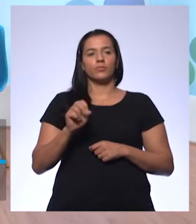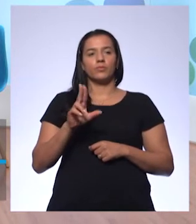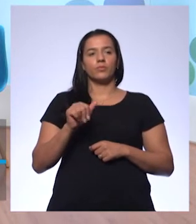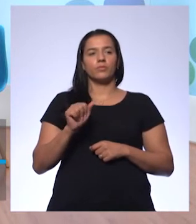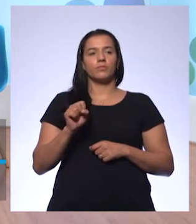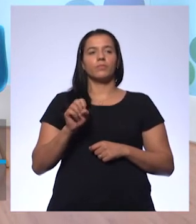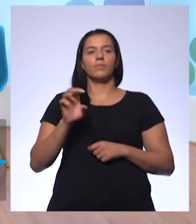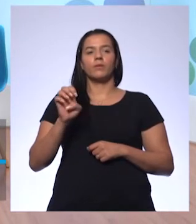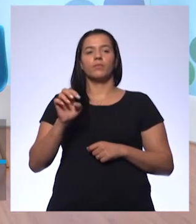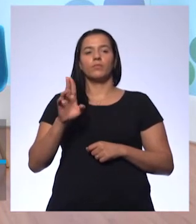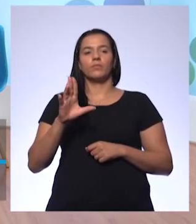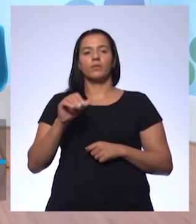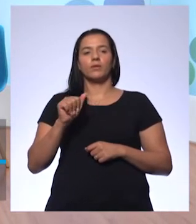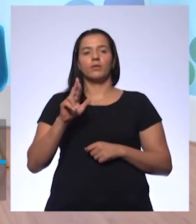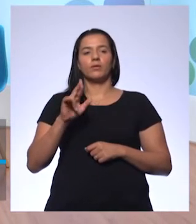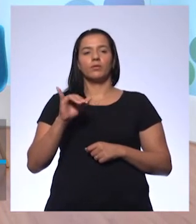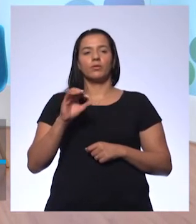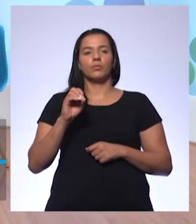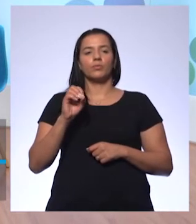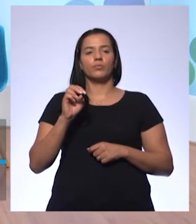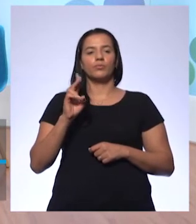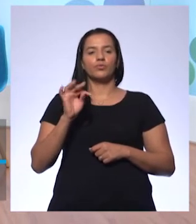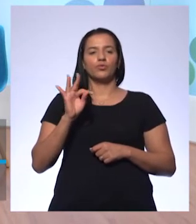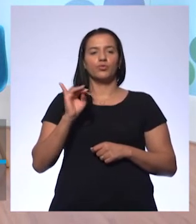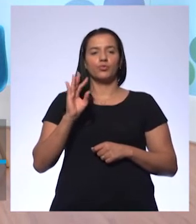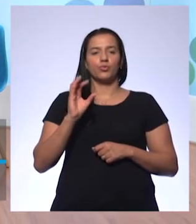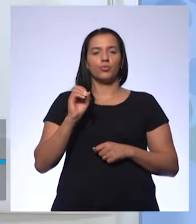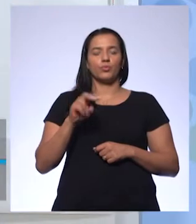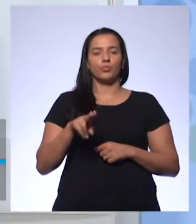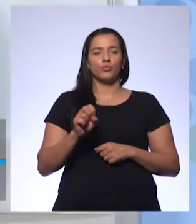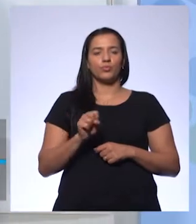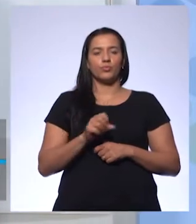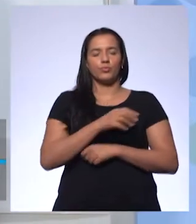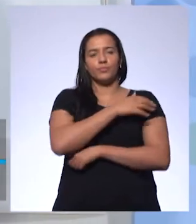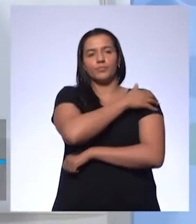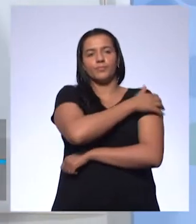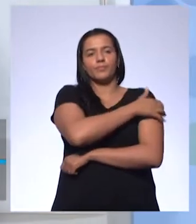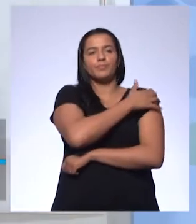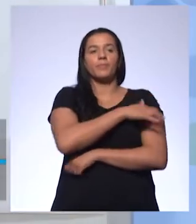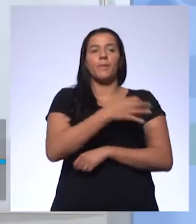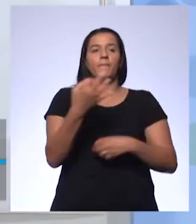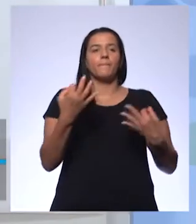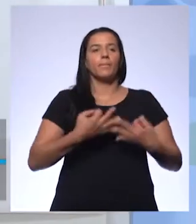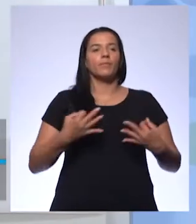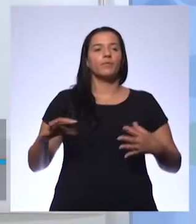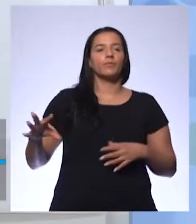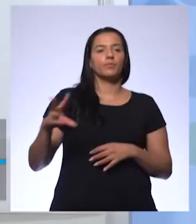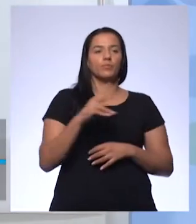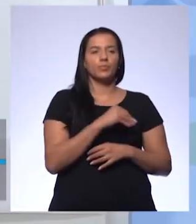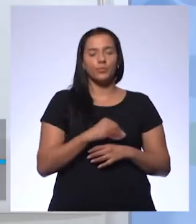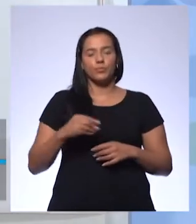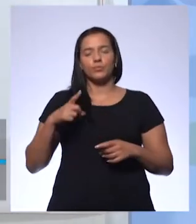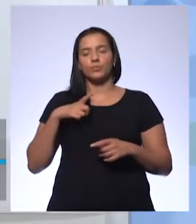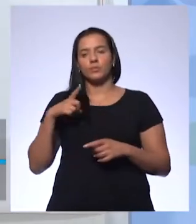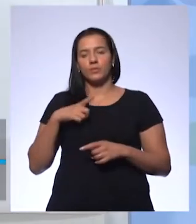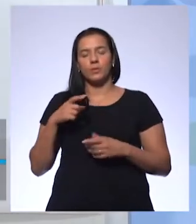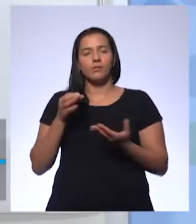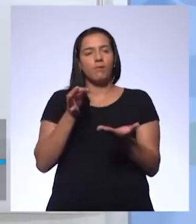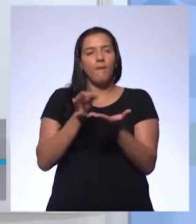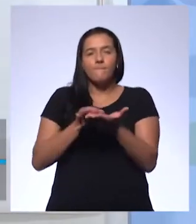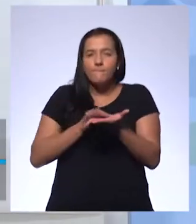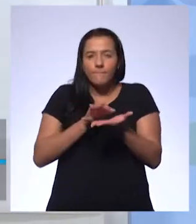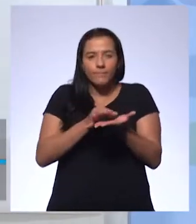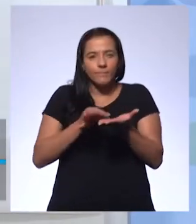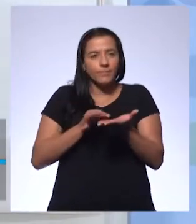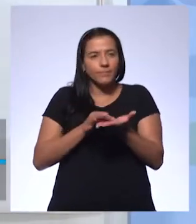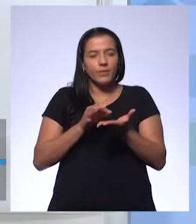perfeito. Pessoal, então Sabrina escreveu, tá? Perfeito, Sabrina. Então, assim, todos esses caras são micro-organismos. Tá? O que eu